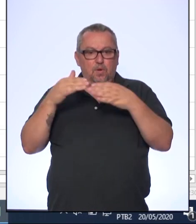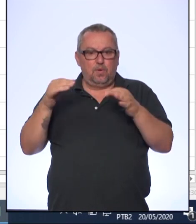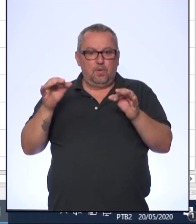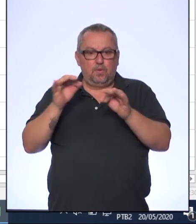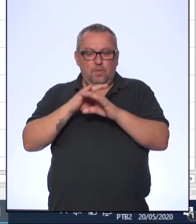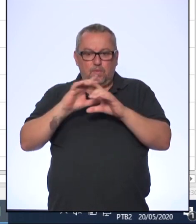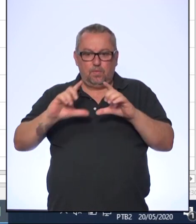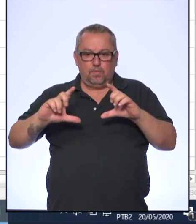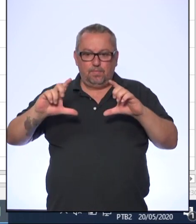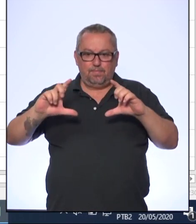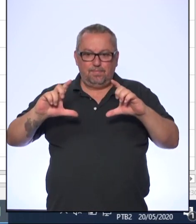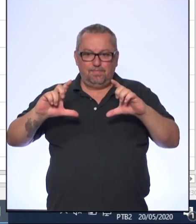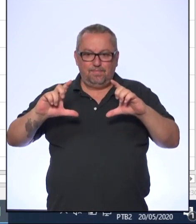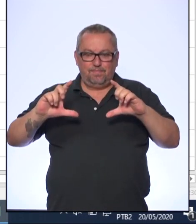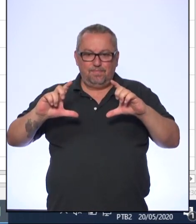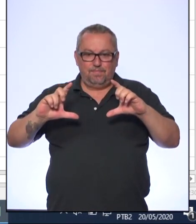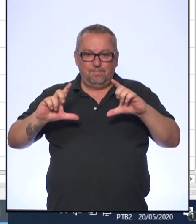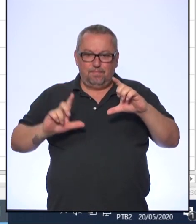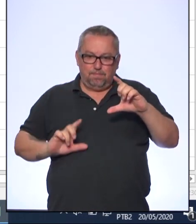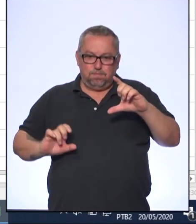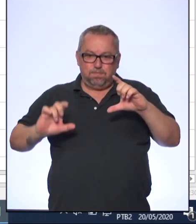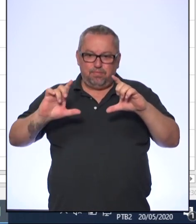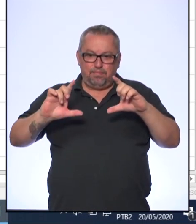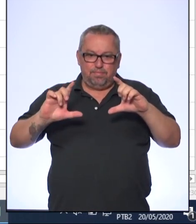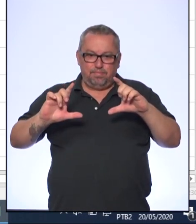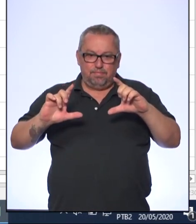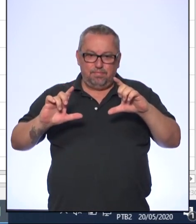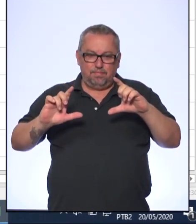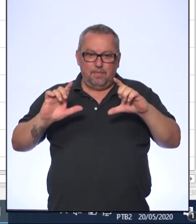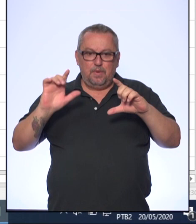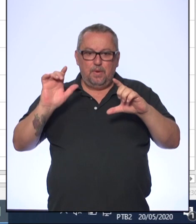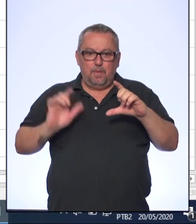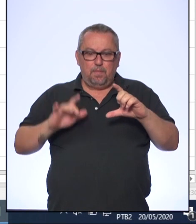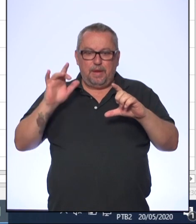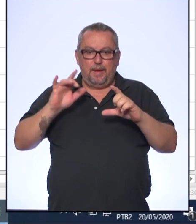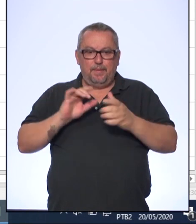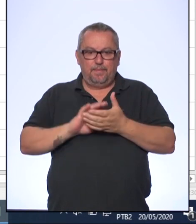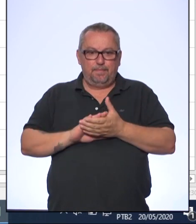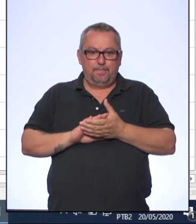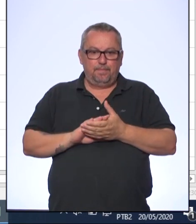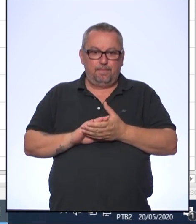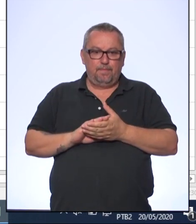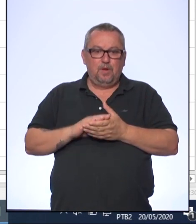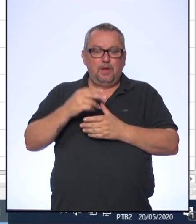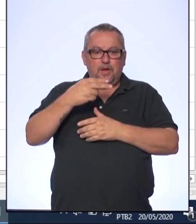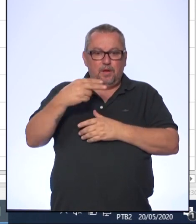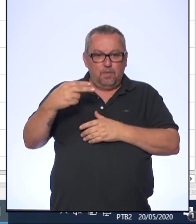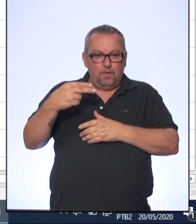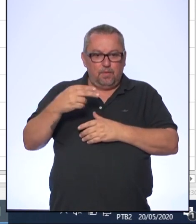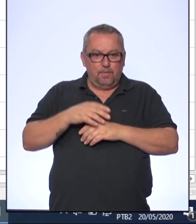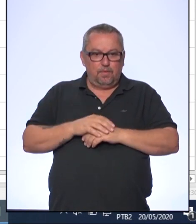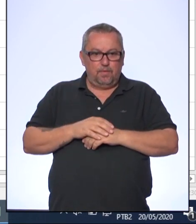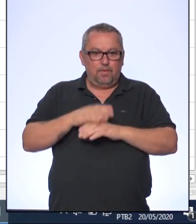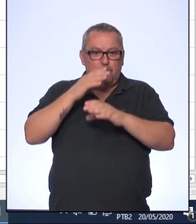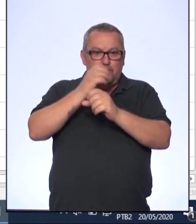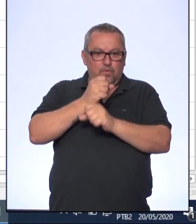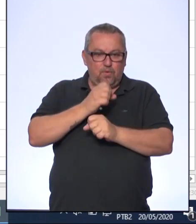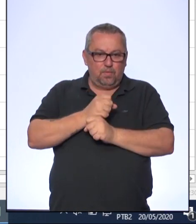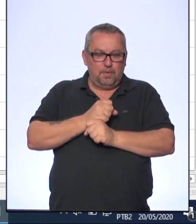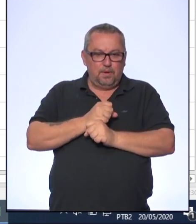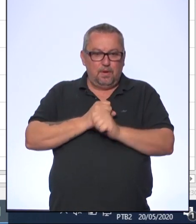fechar parênteses, o que eu tenho que fazer? Ó, tá lá a fórmula. Qual que é a fórmula? Igual,